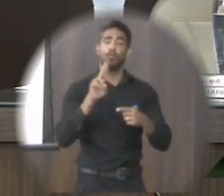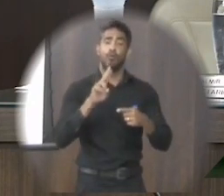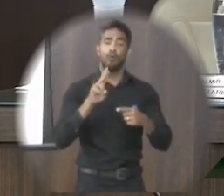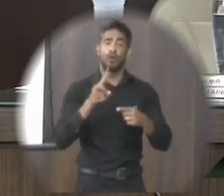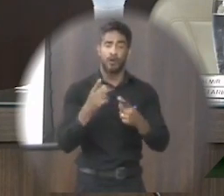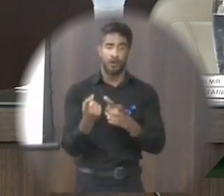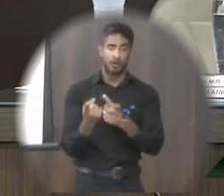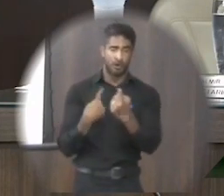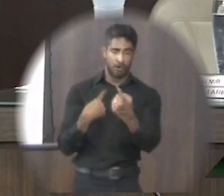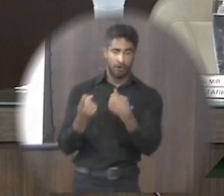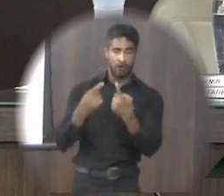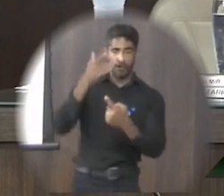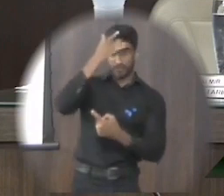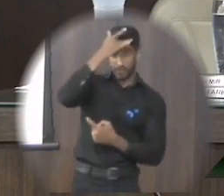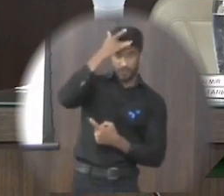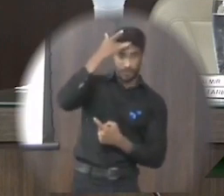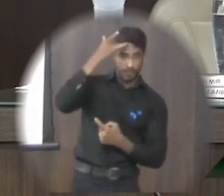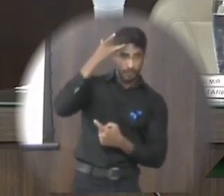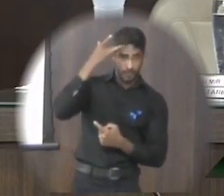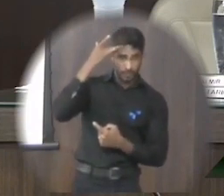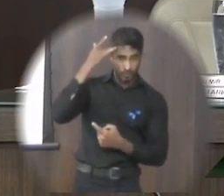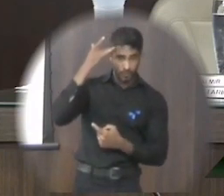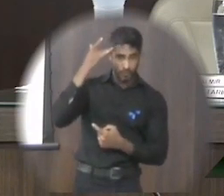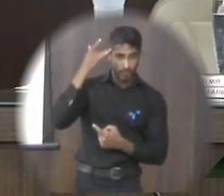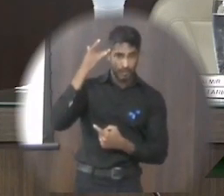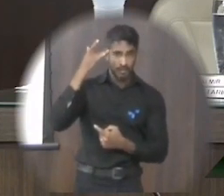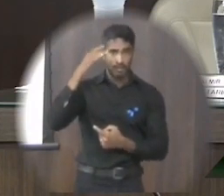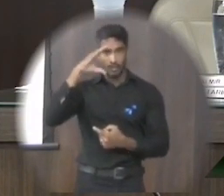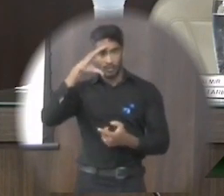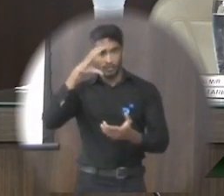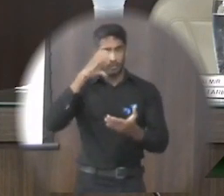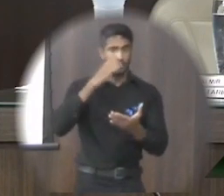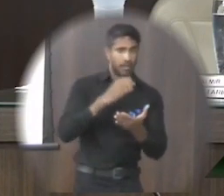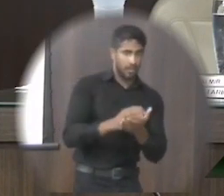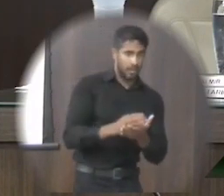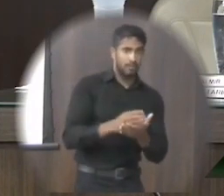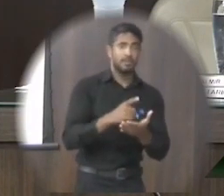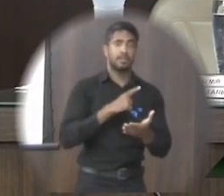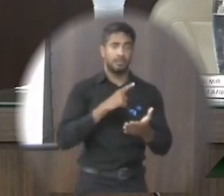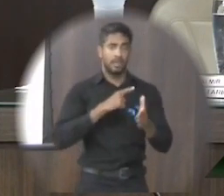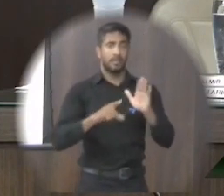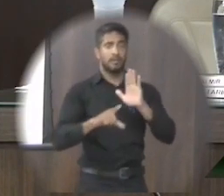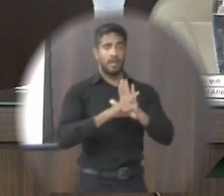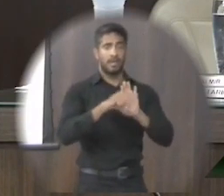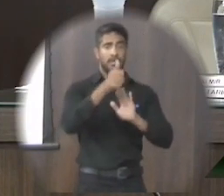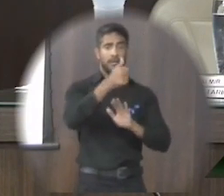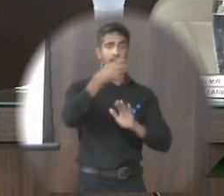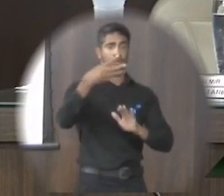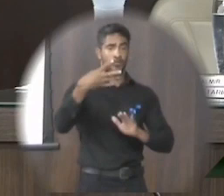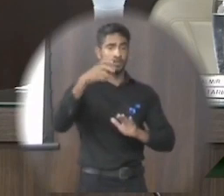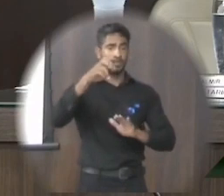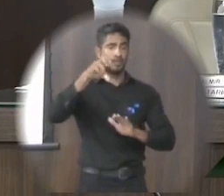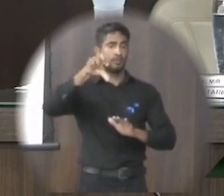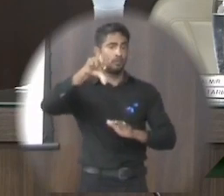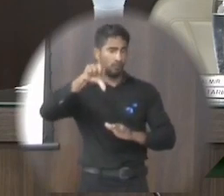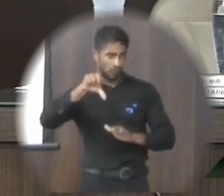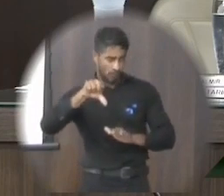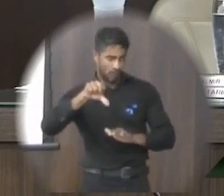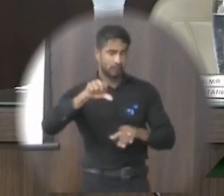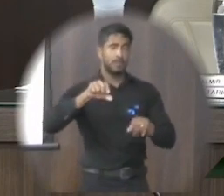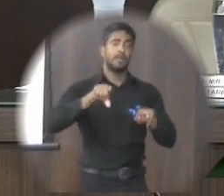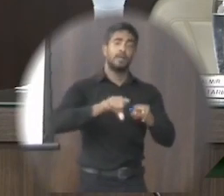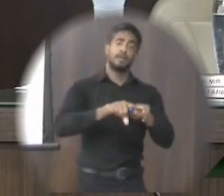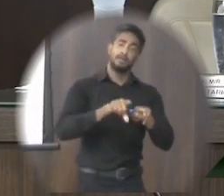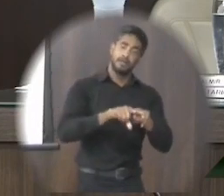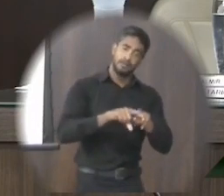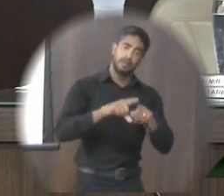vias de pessoas com condenações em crimes, conforme consta na Lei 1459, conforme constante na